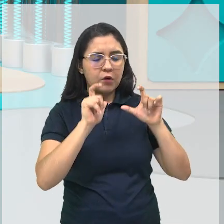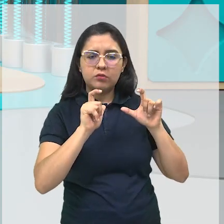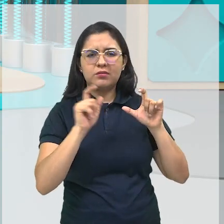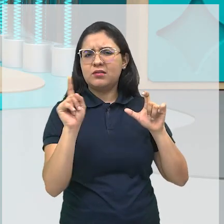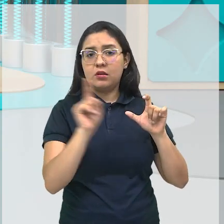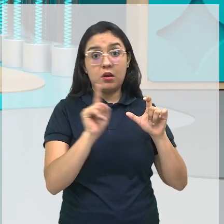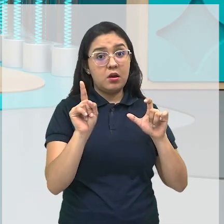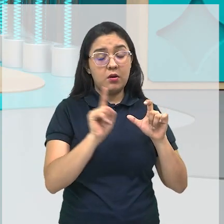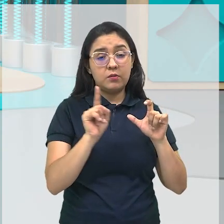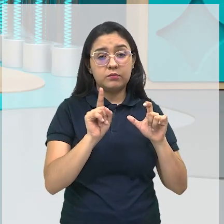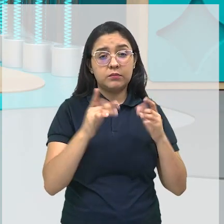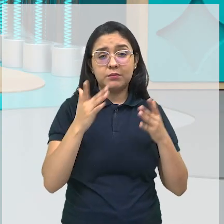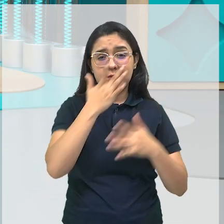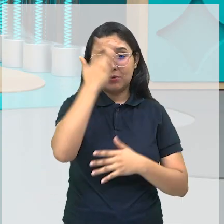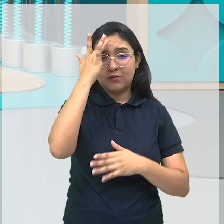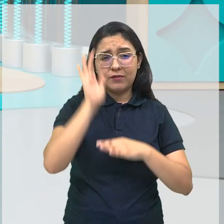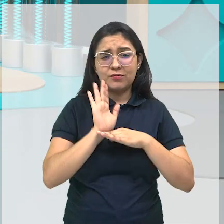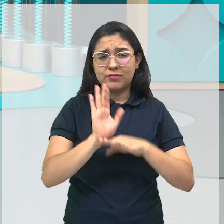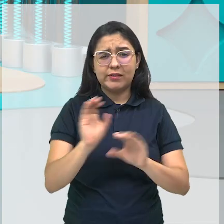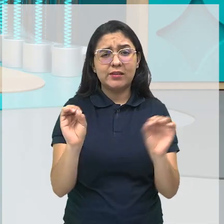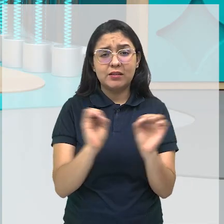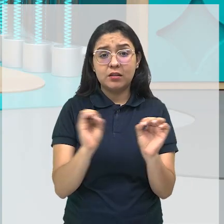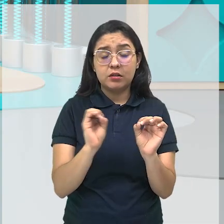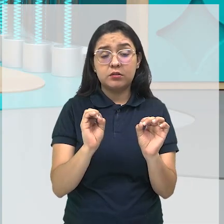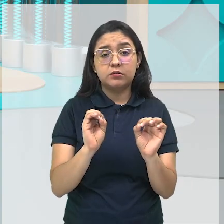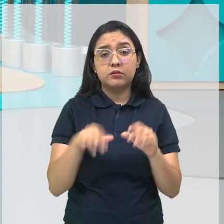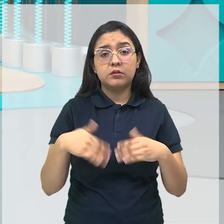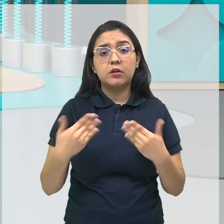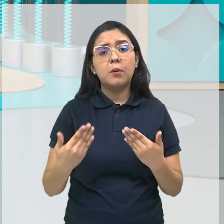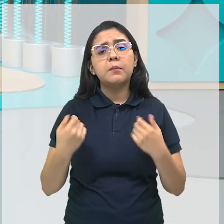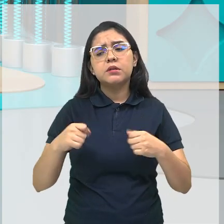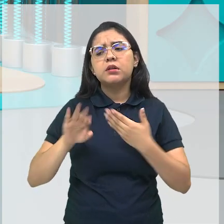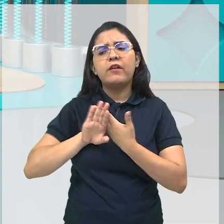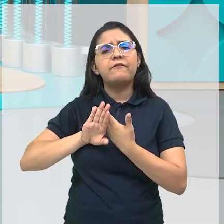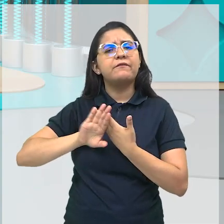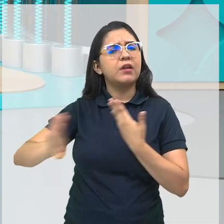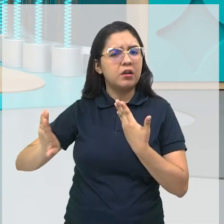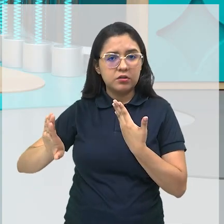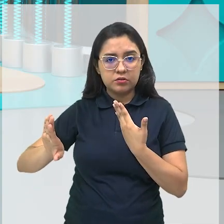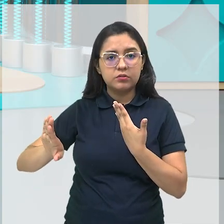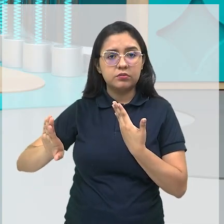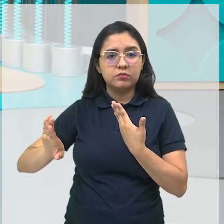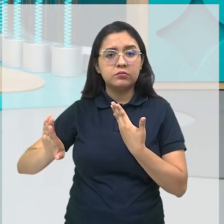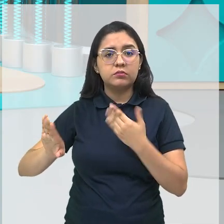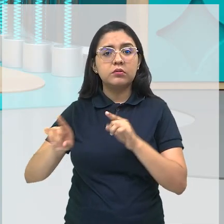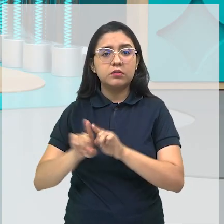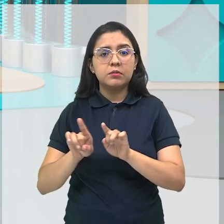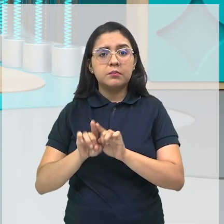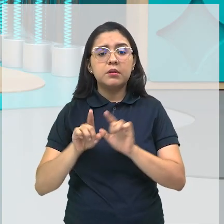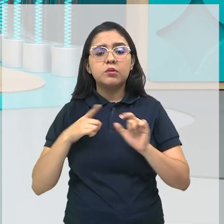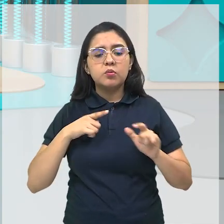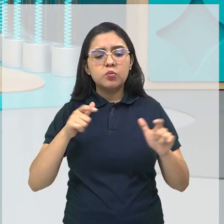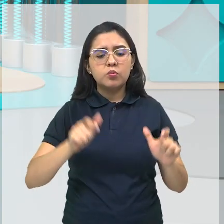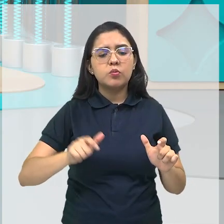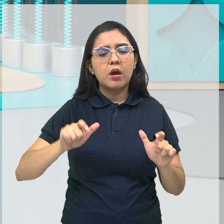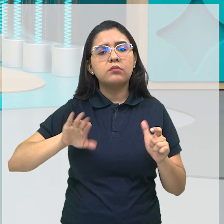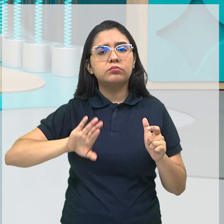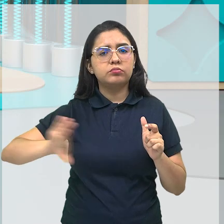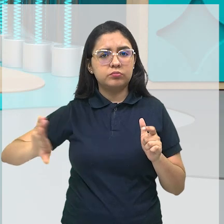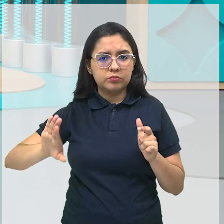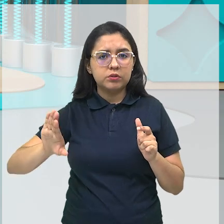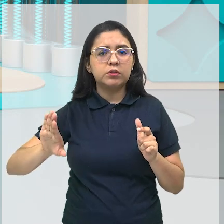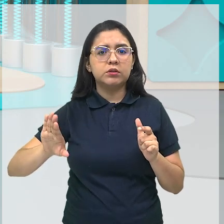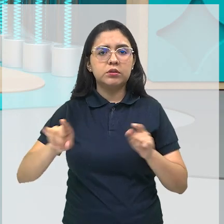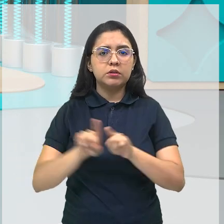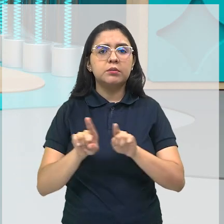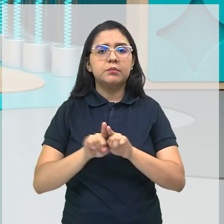essas pessoas que não vão contribuir com nada, tem que afastar, né? Tem que manter uma segurança máxima